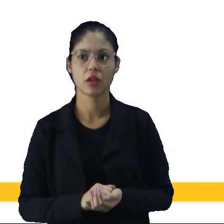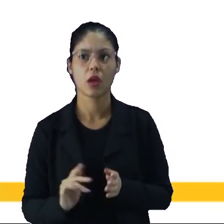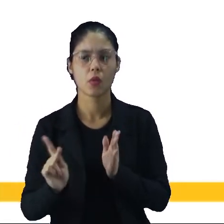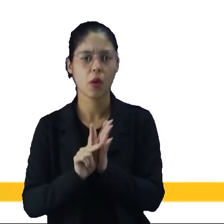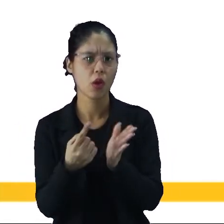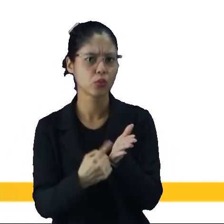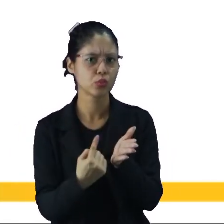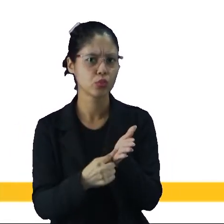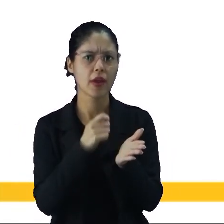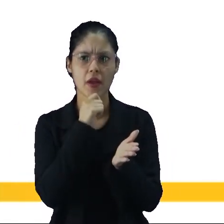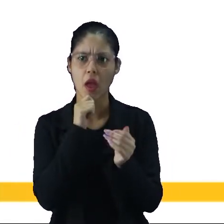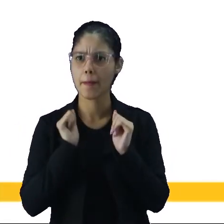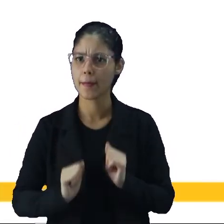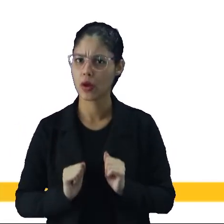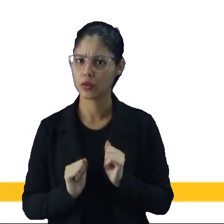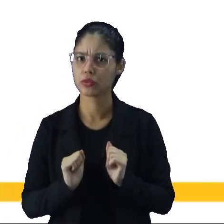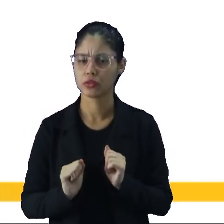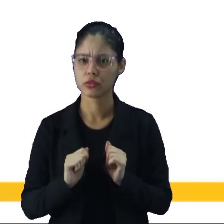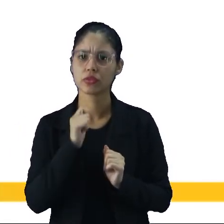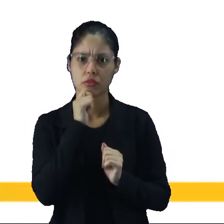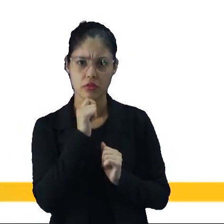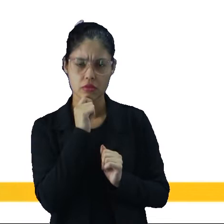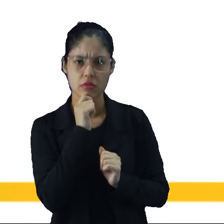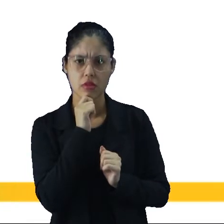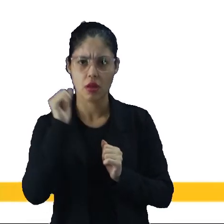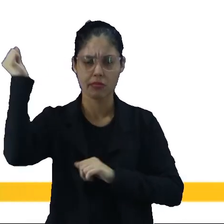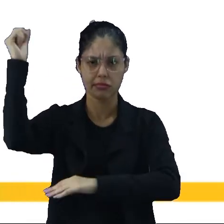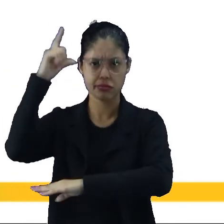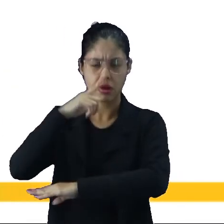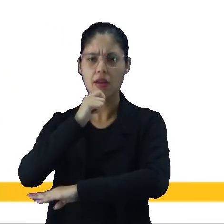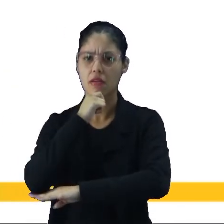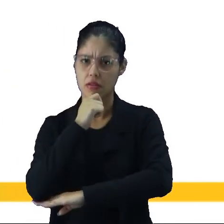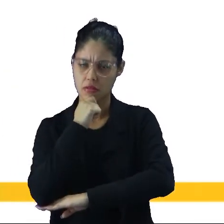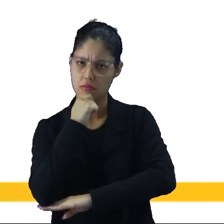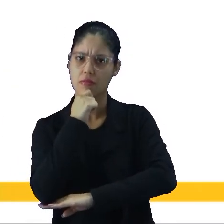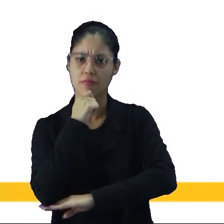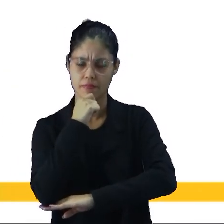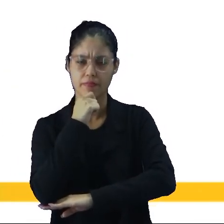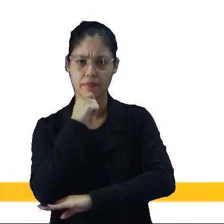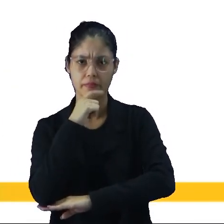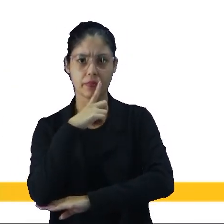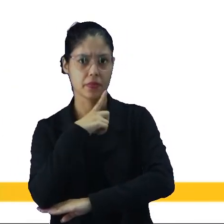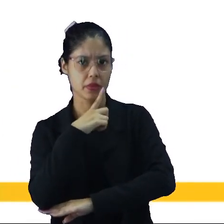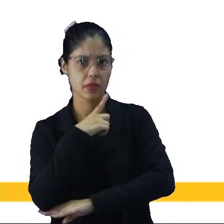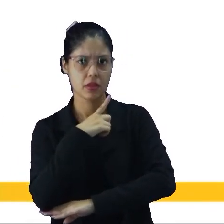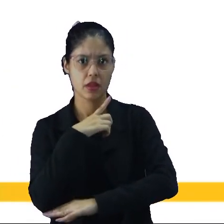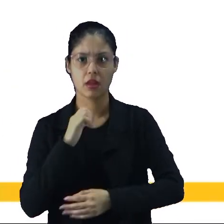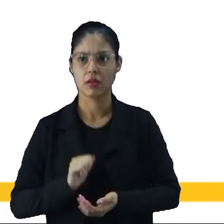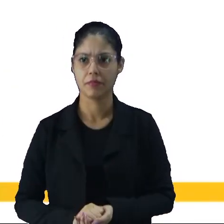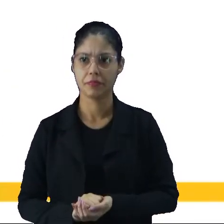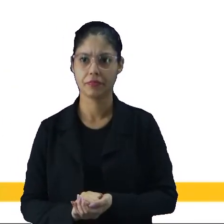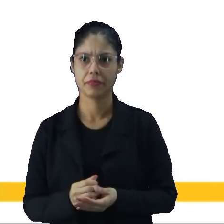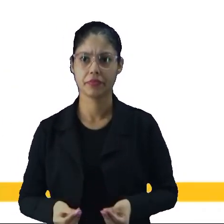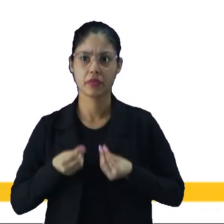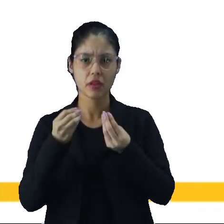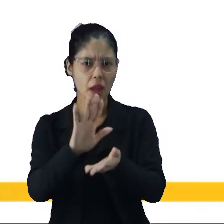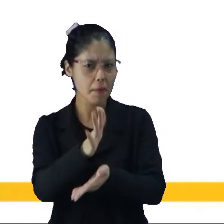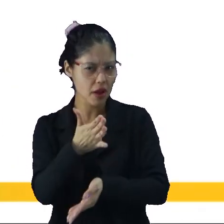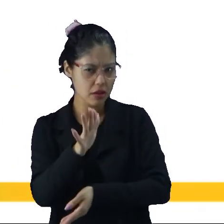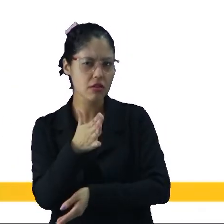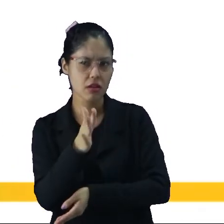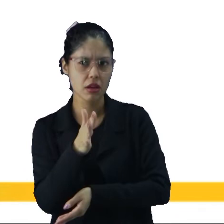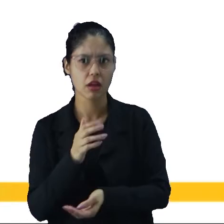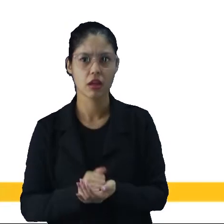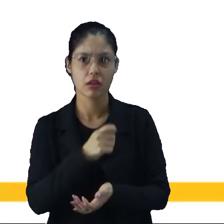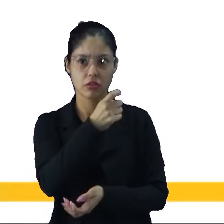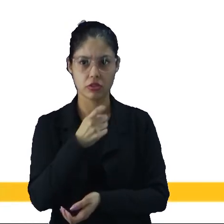determinadas condições, pode-se supor que a intensidade luminosa desses raios na superfície do lago seja dada por aproximadamente,